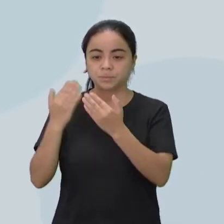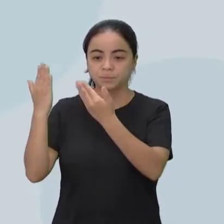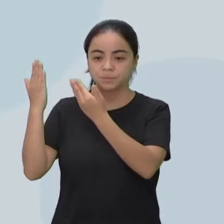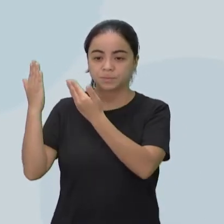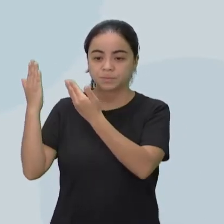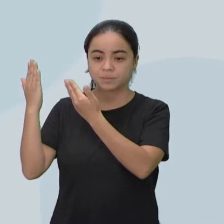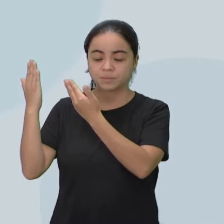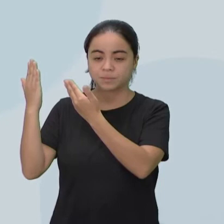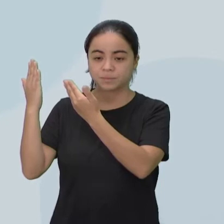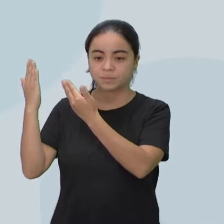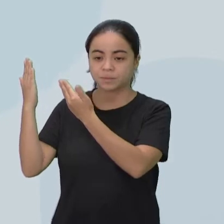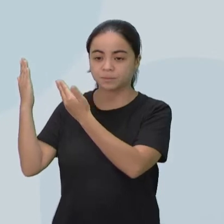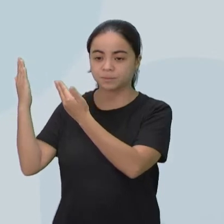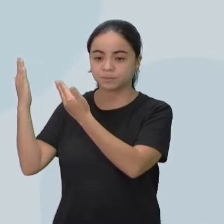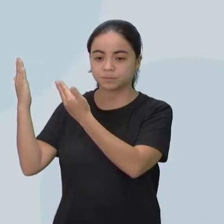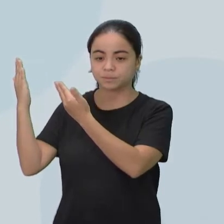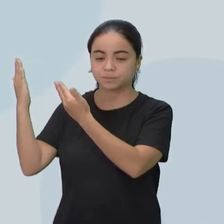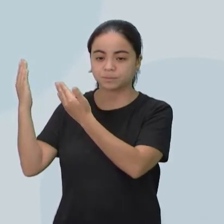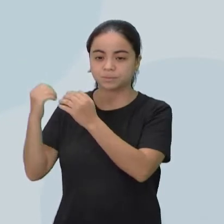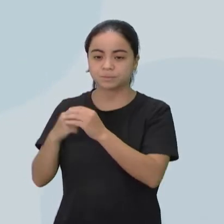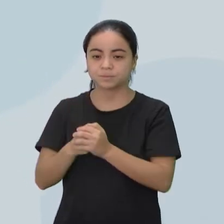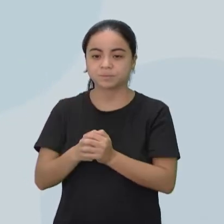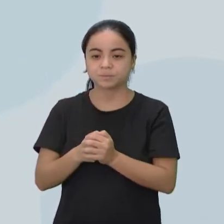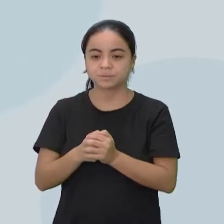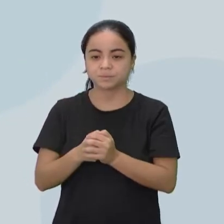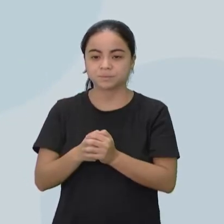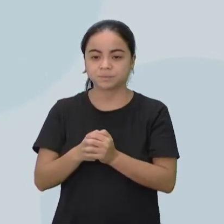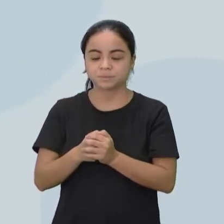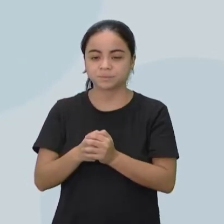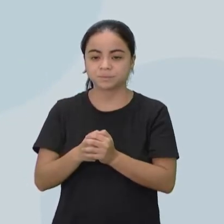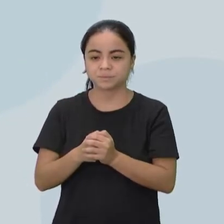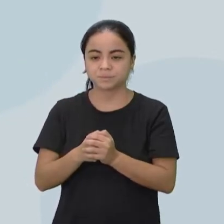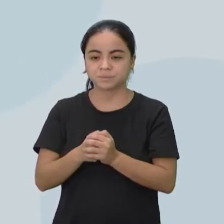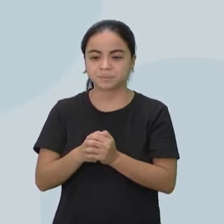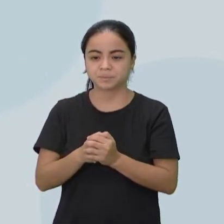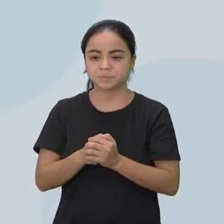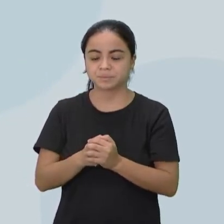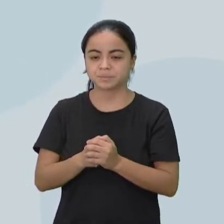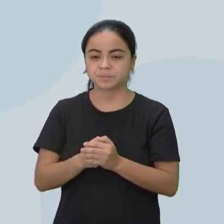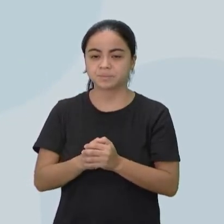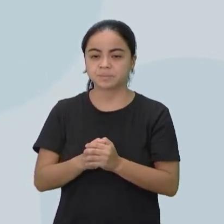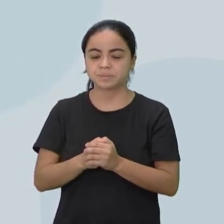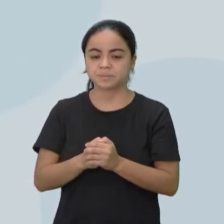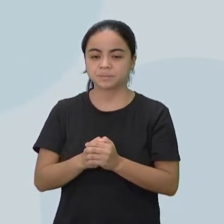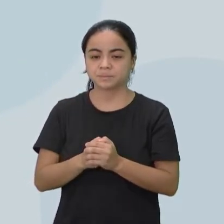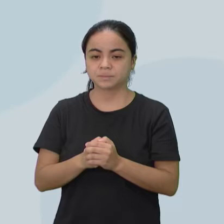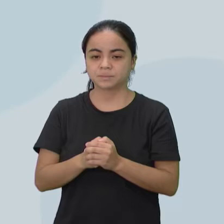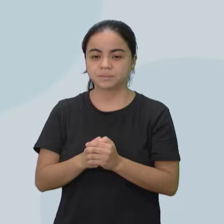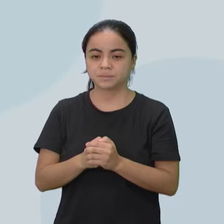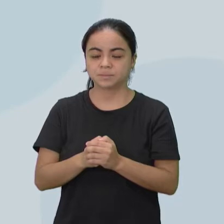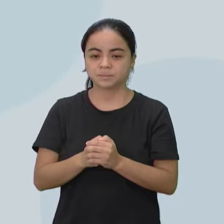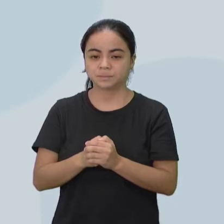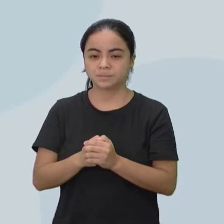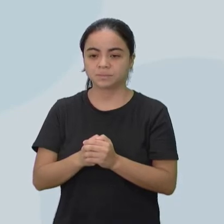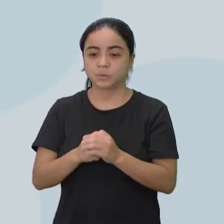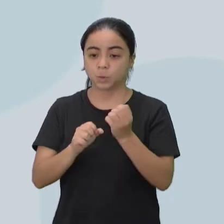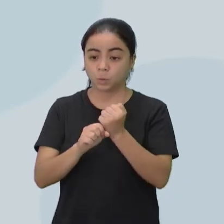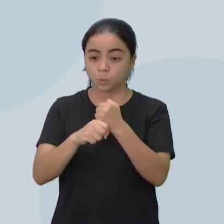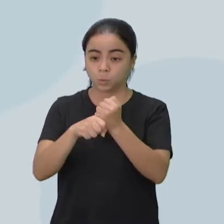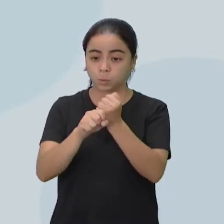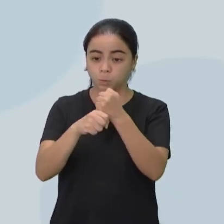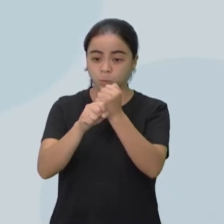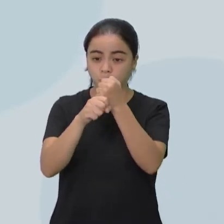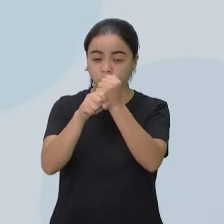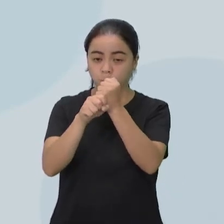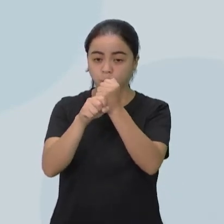né? 4 vezes 6 costuma dar 24, vão 2. 4 vezes 9 costuma dar 36, mais 2, 38,